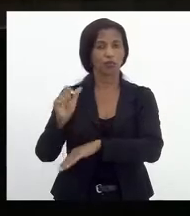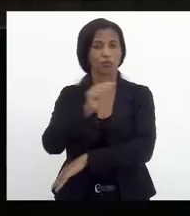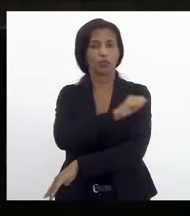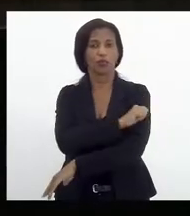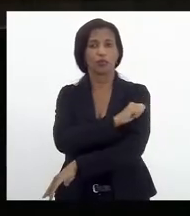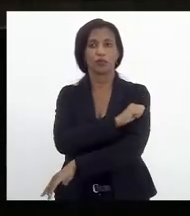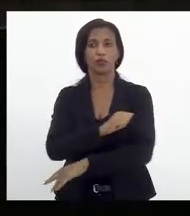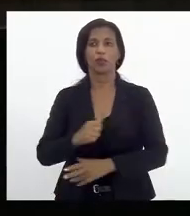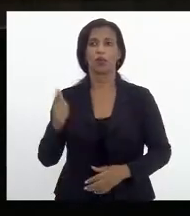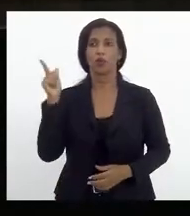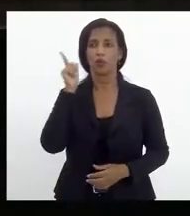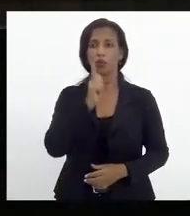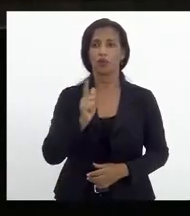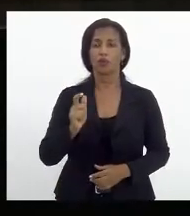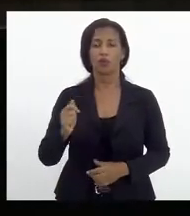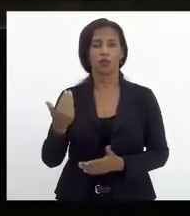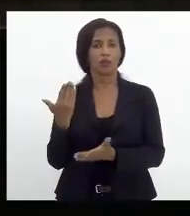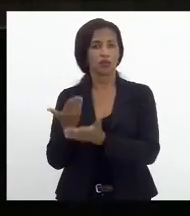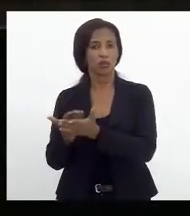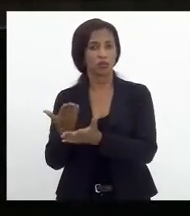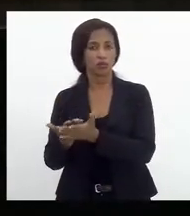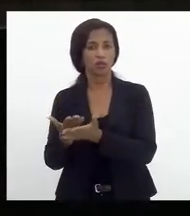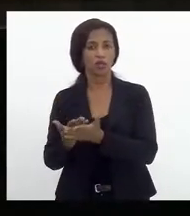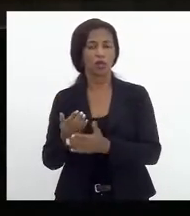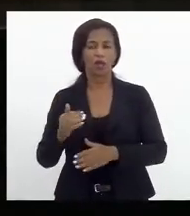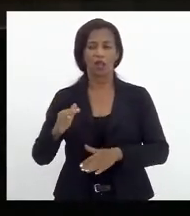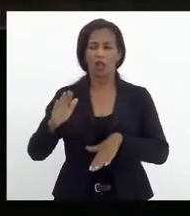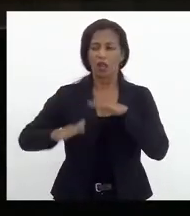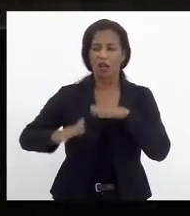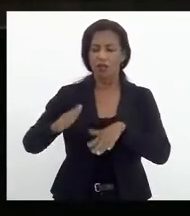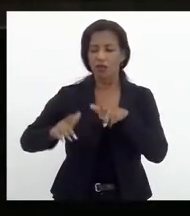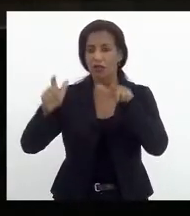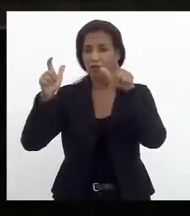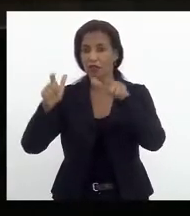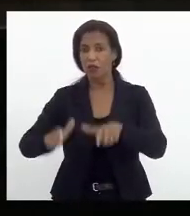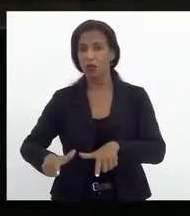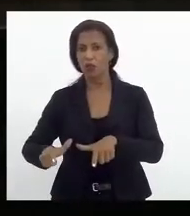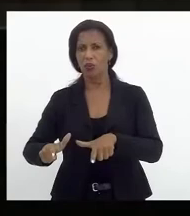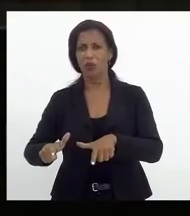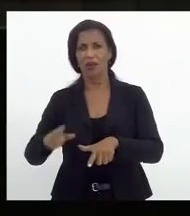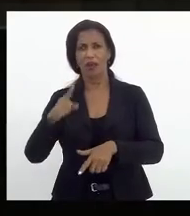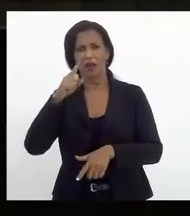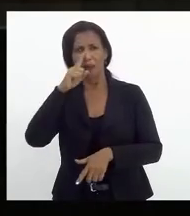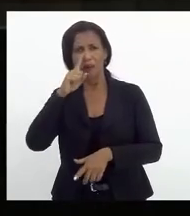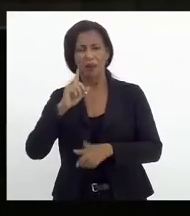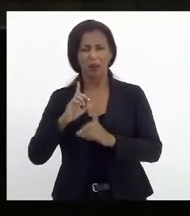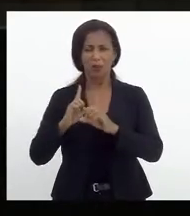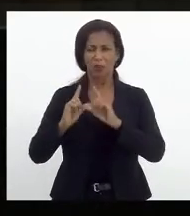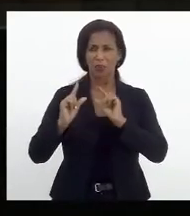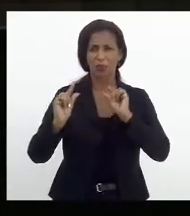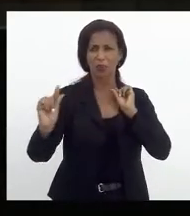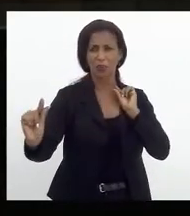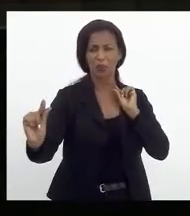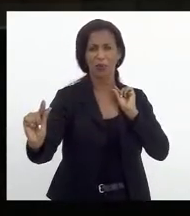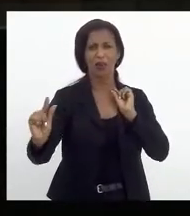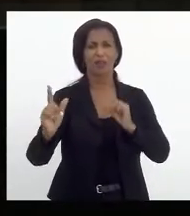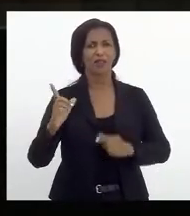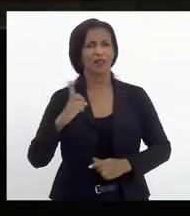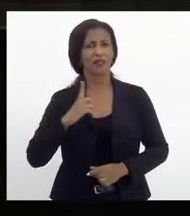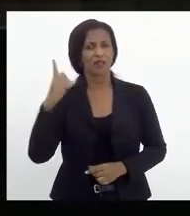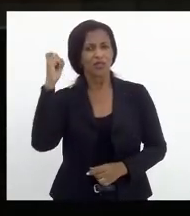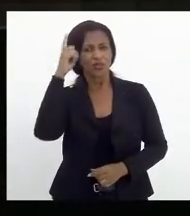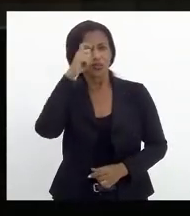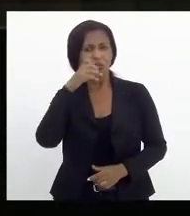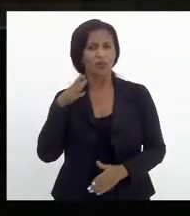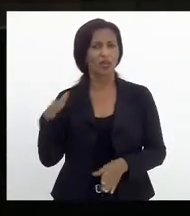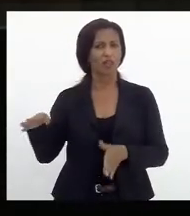alunos conseguirem fazer o segundo grau, por muitas vezes são lugares esmo, distante, e que existe uma dificuldade